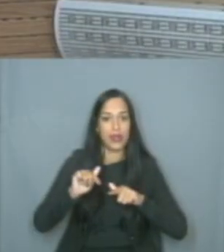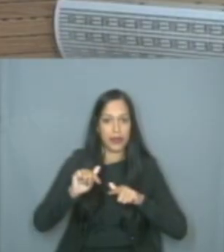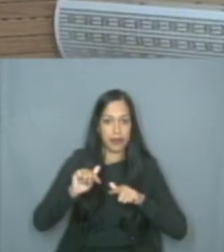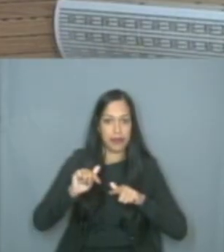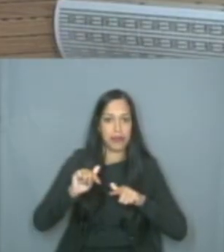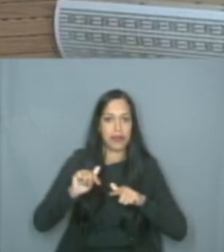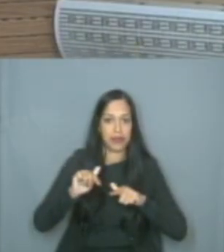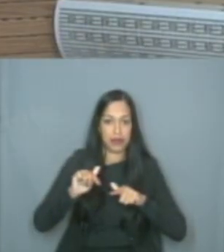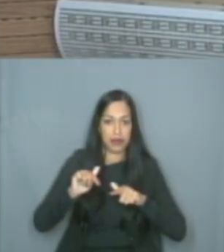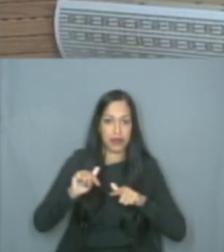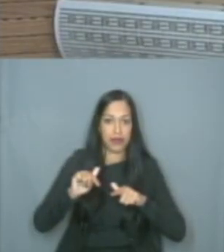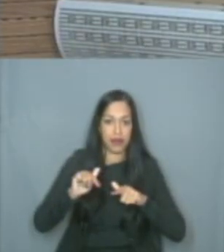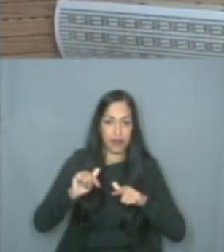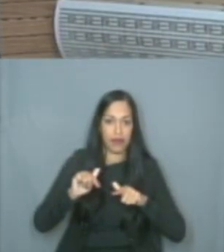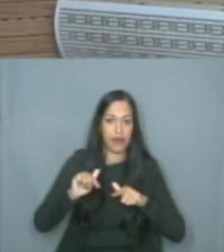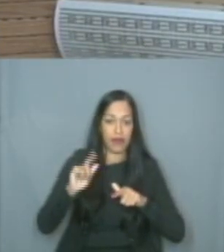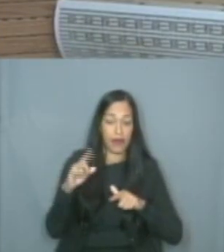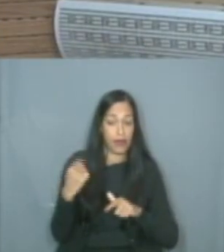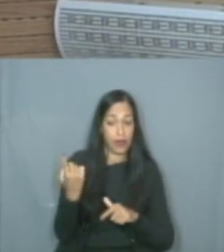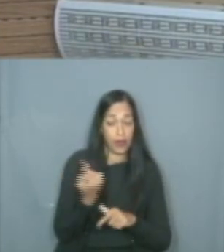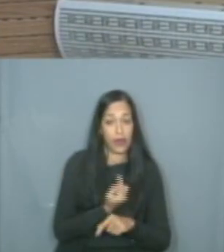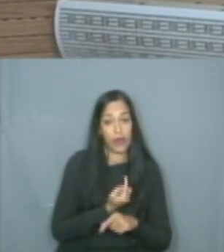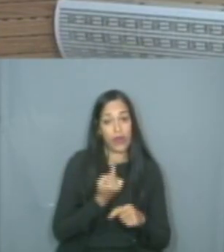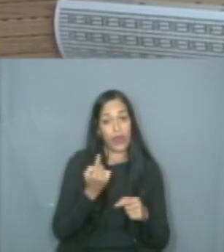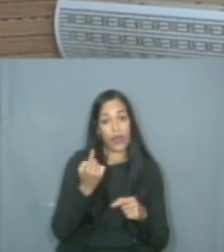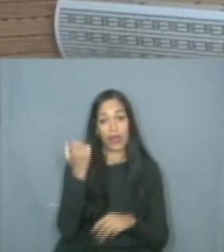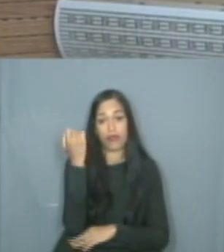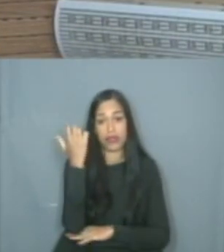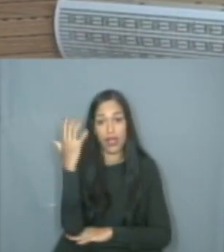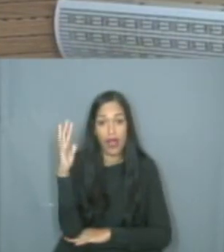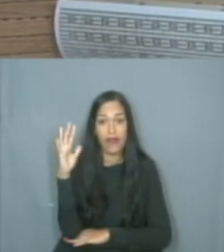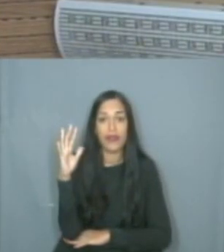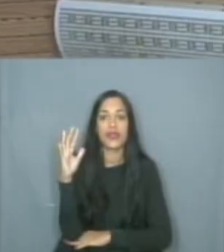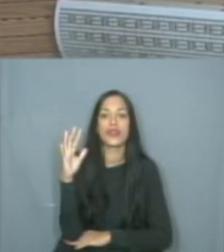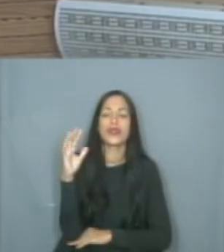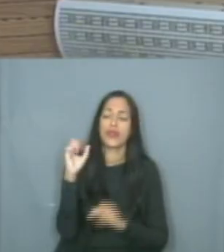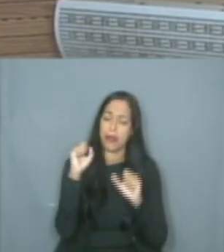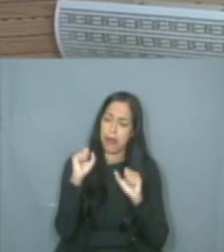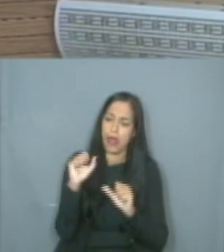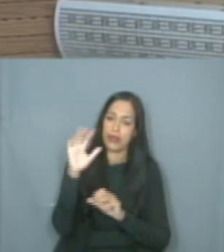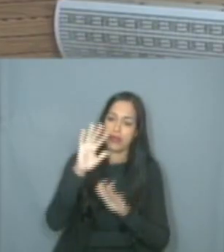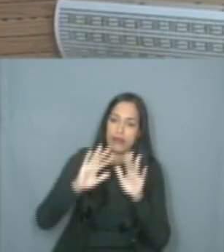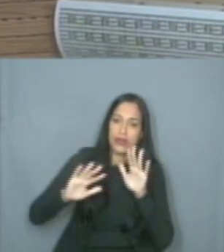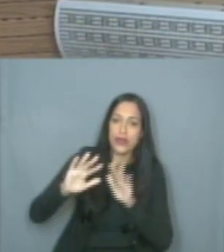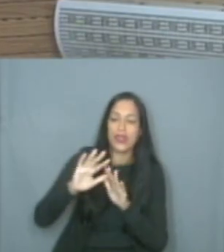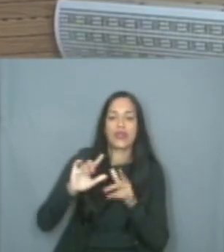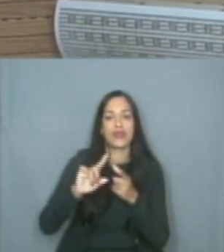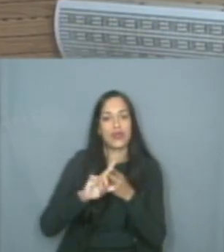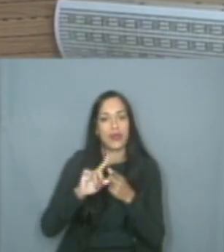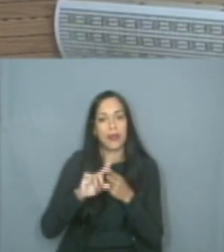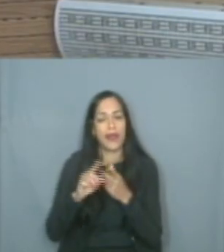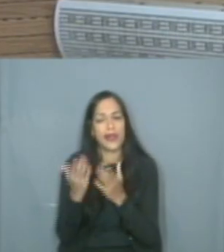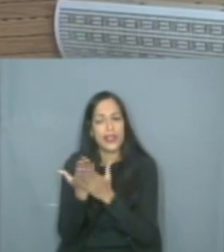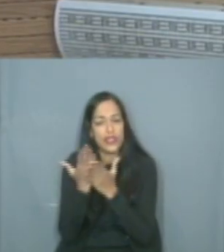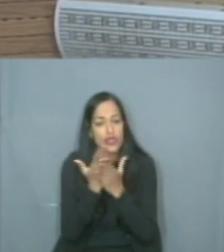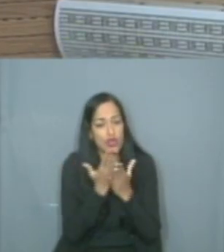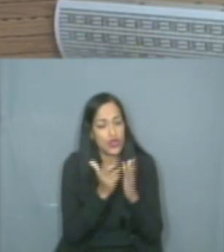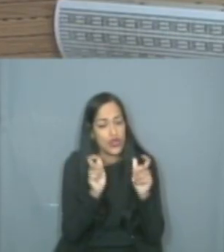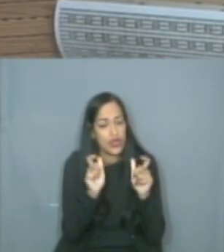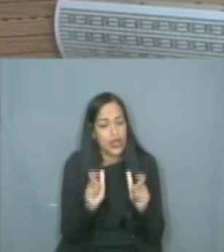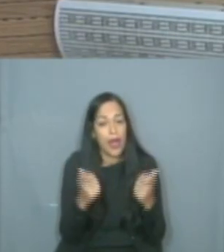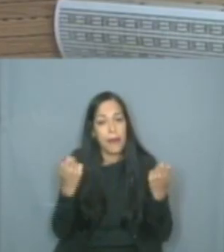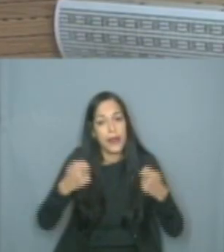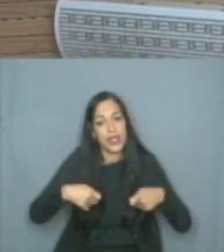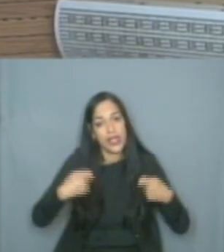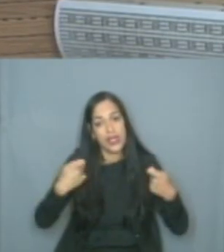cobertura da nossa vegetação, que possa estar fazendo essa questão das árvores e, além disso, fazendo estudo naquelas árvores que